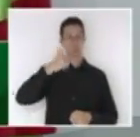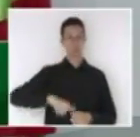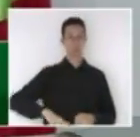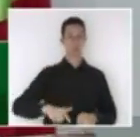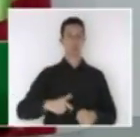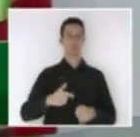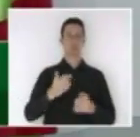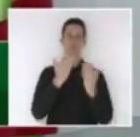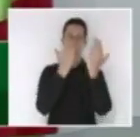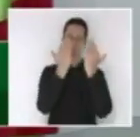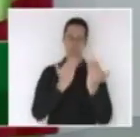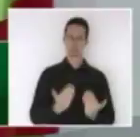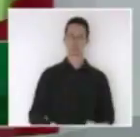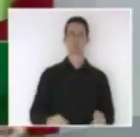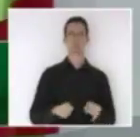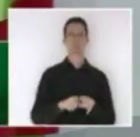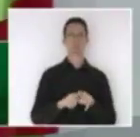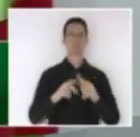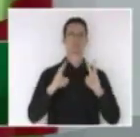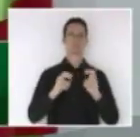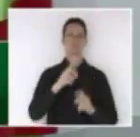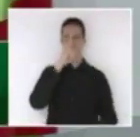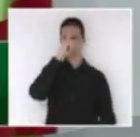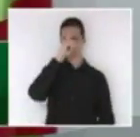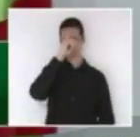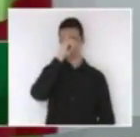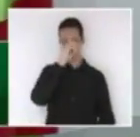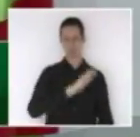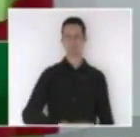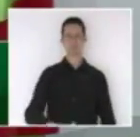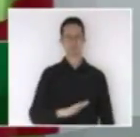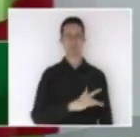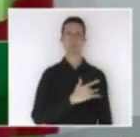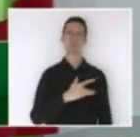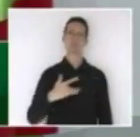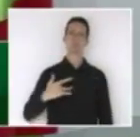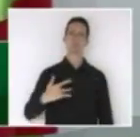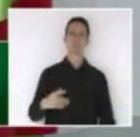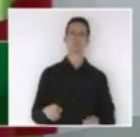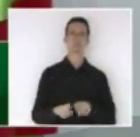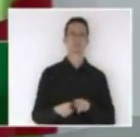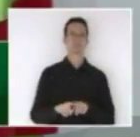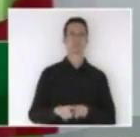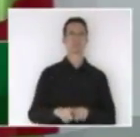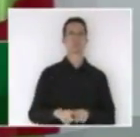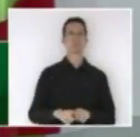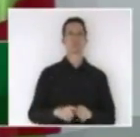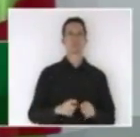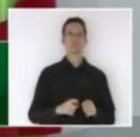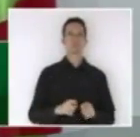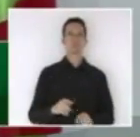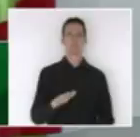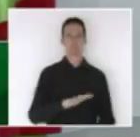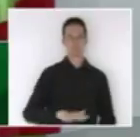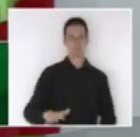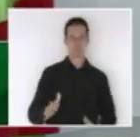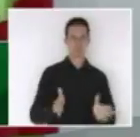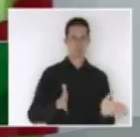as questões dos hospitais, as questões da saúde, que também são situações muito